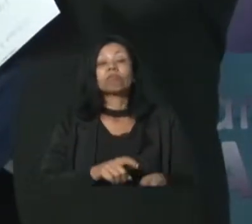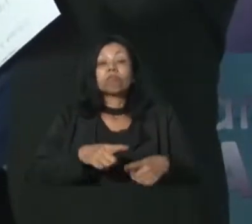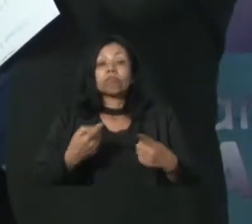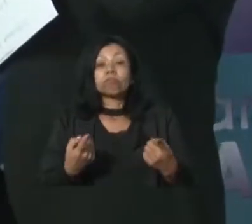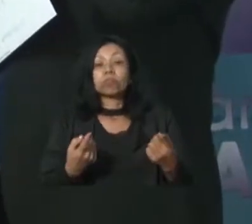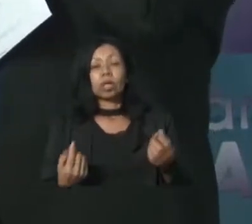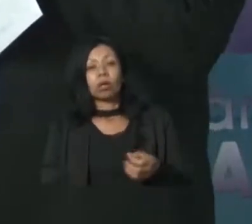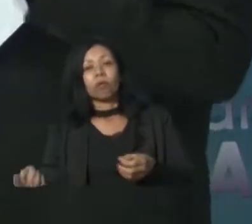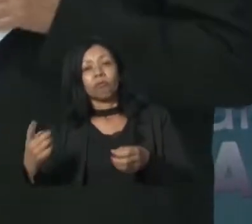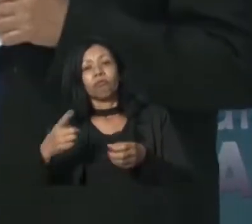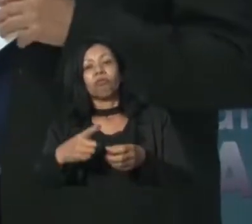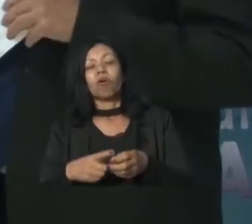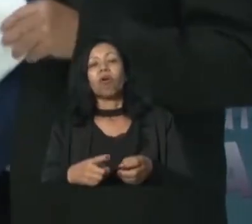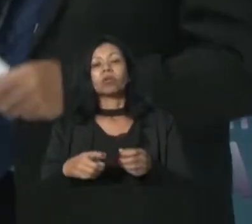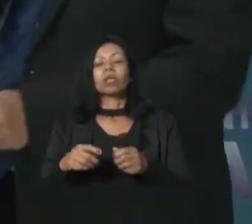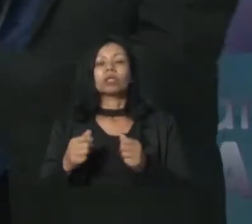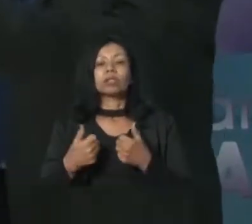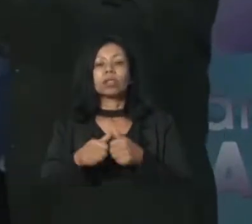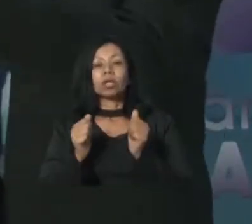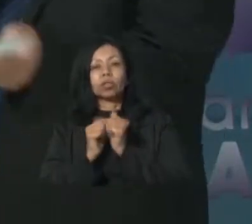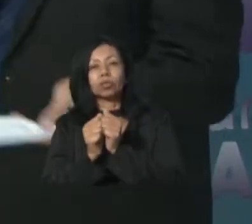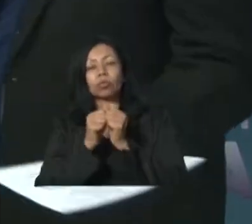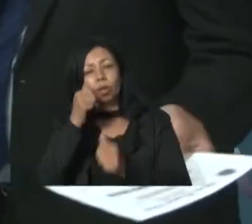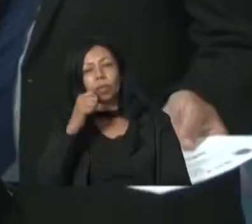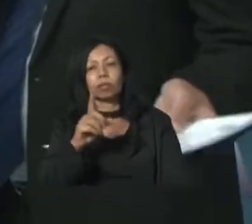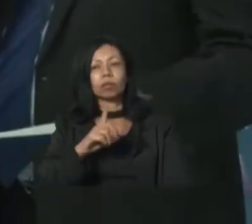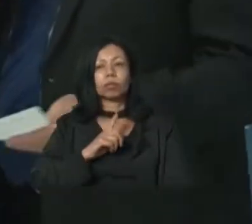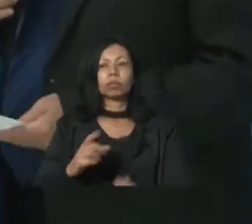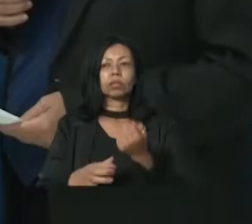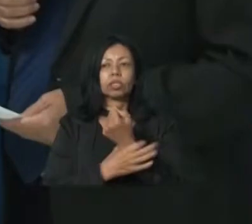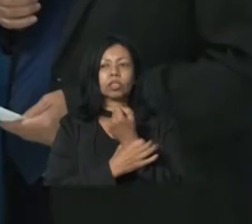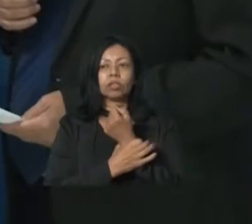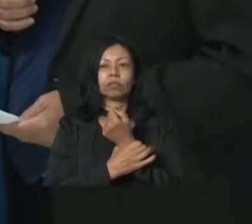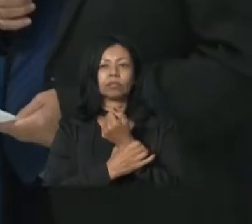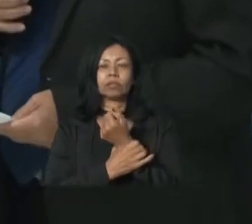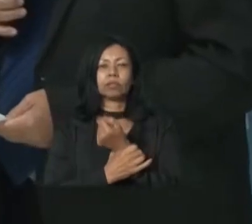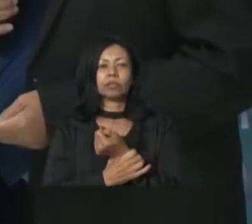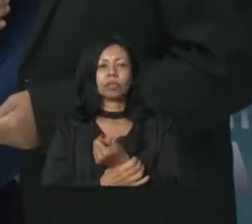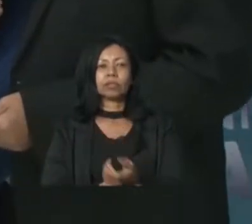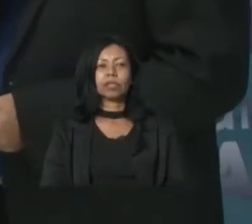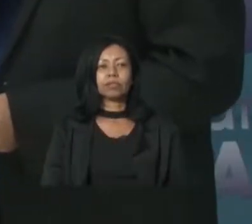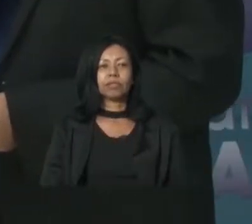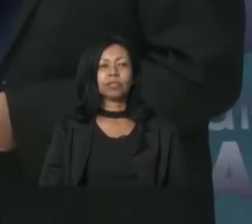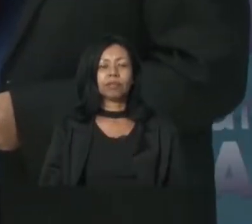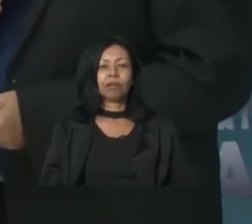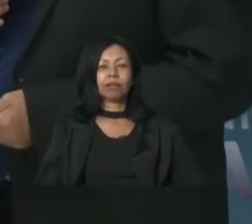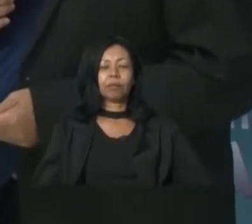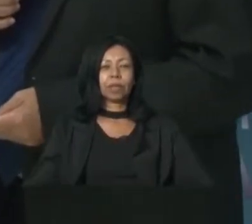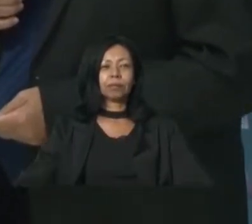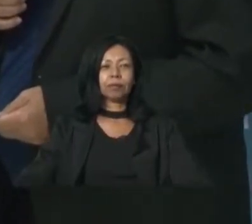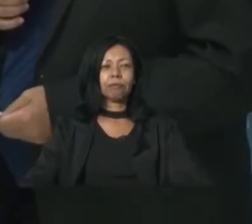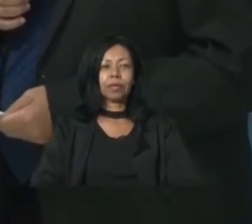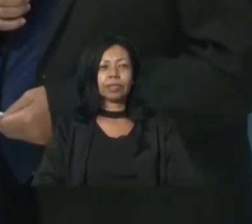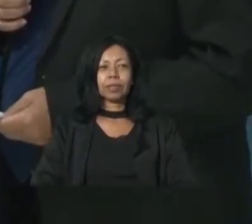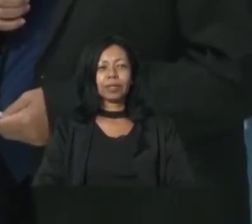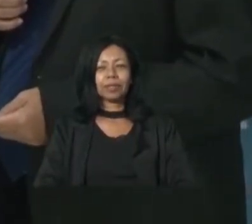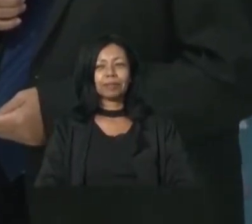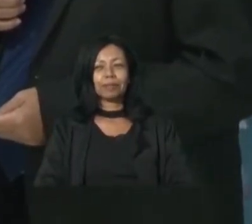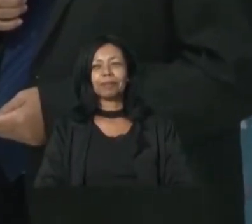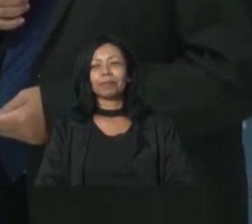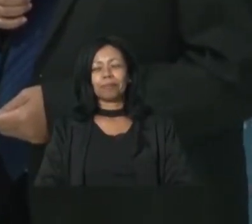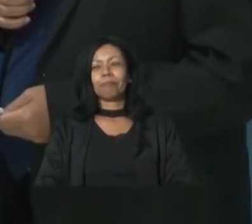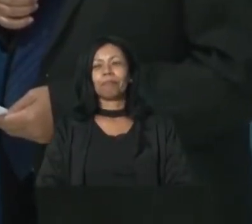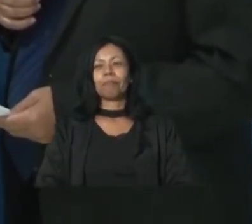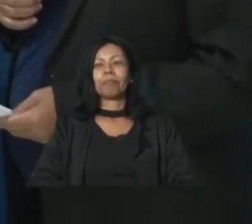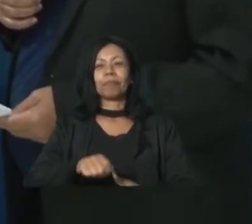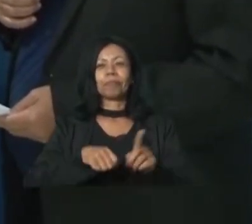Volta ao caso da mulher que não tem segurança e ela tem que conviver. Exatamente. E uma das nossas indicações, nós fizemos no mês